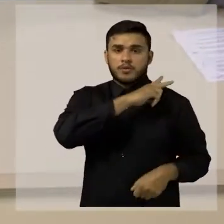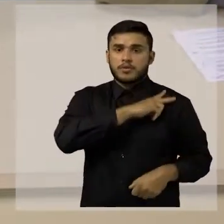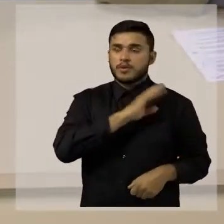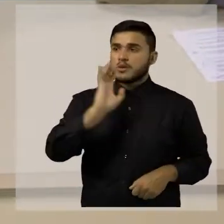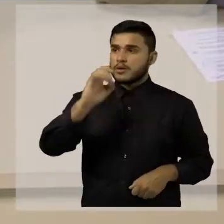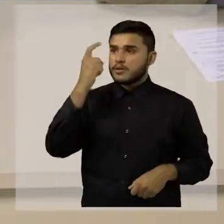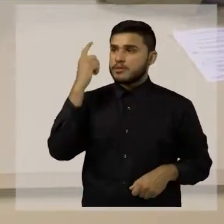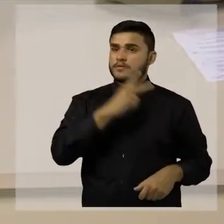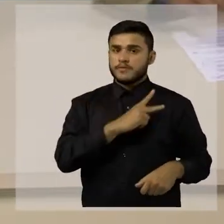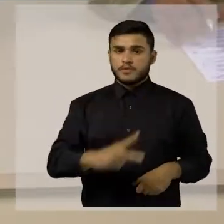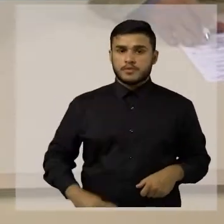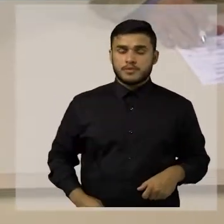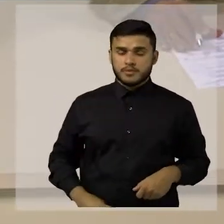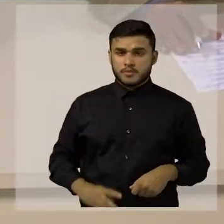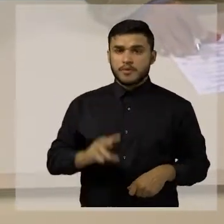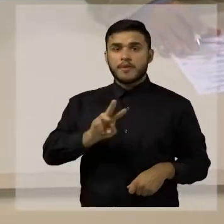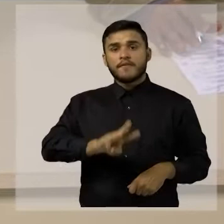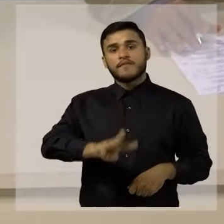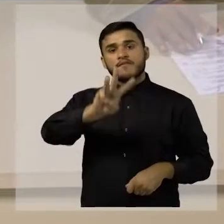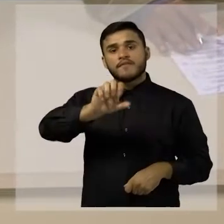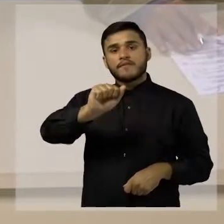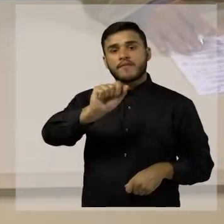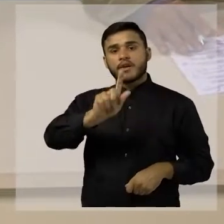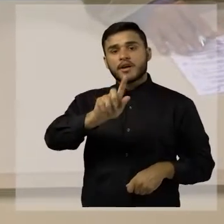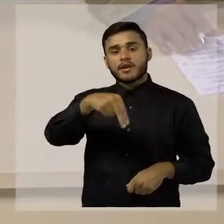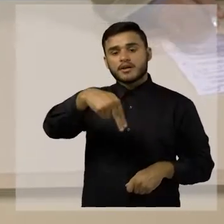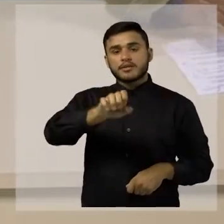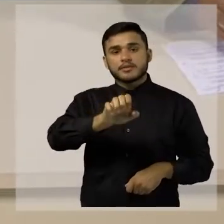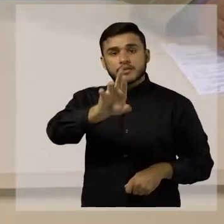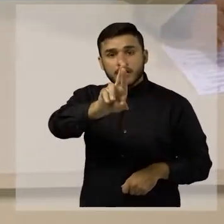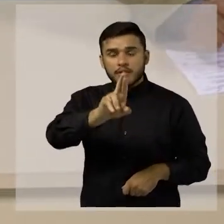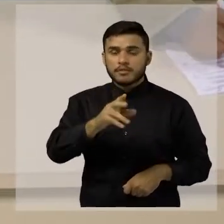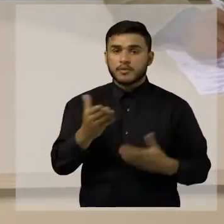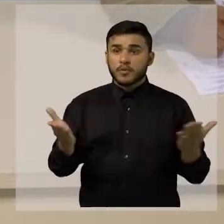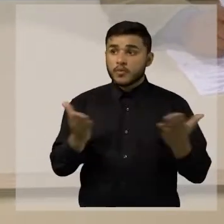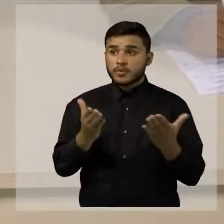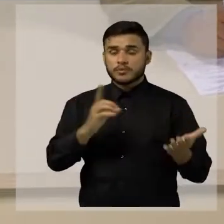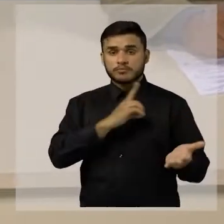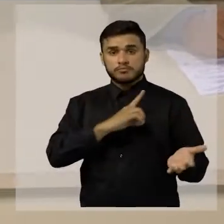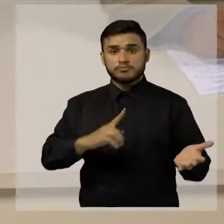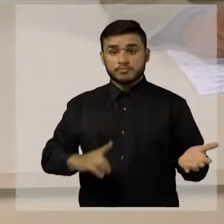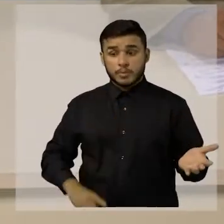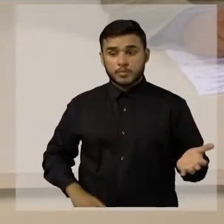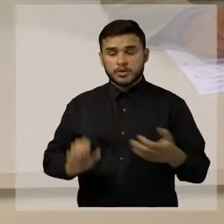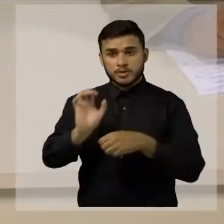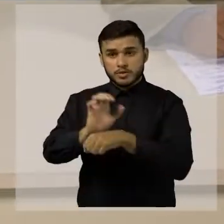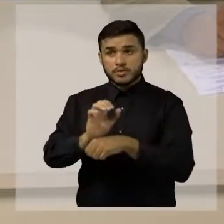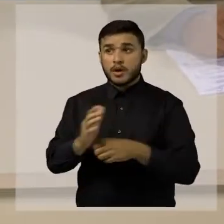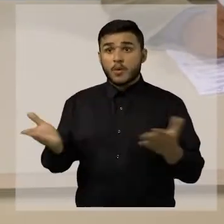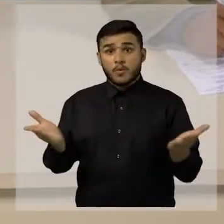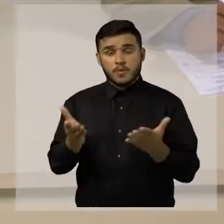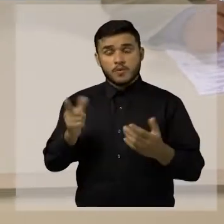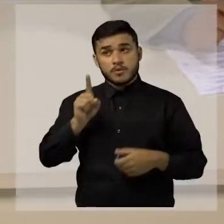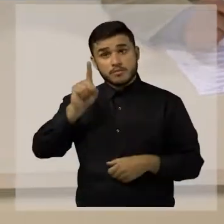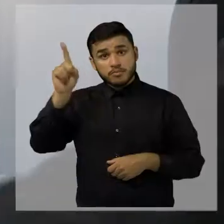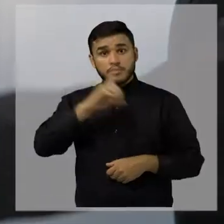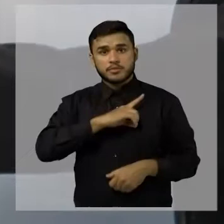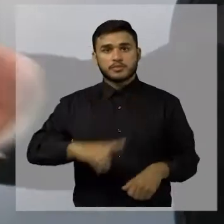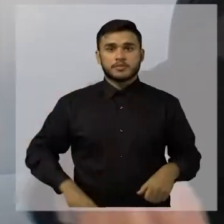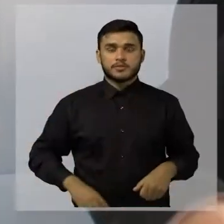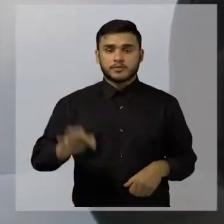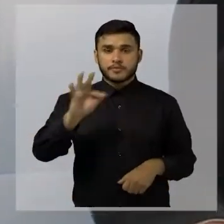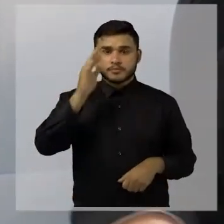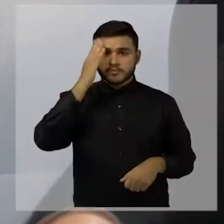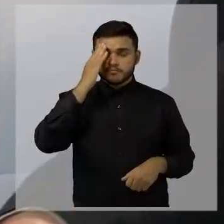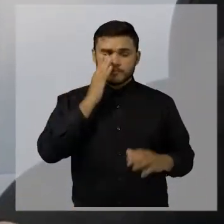Estado do Ceará, hoje está na Câmara Federal. Me parece, se distanciando do governo Jair Messias Bolsonaro, somente